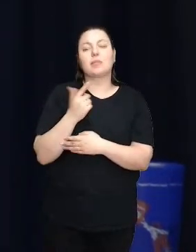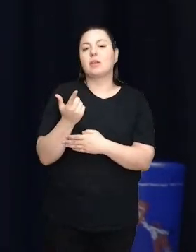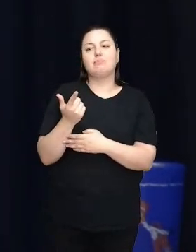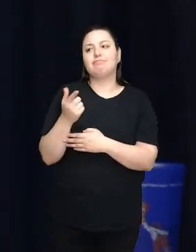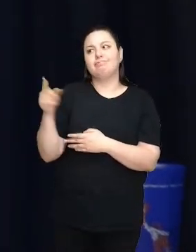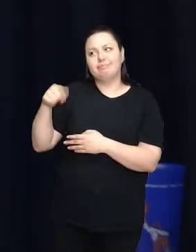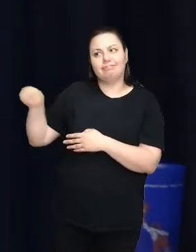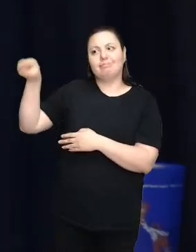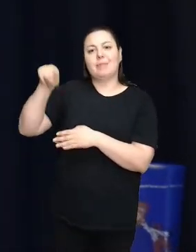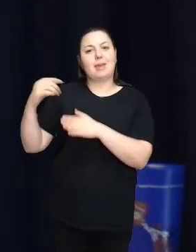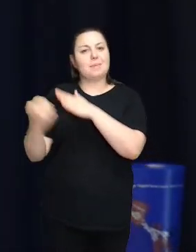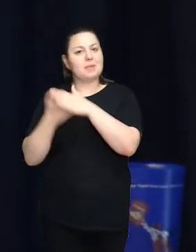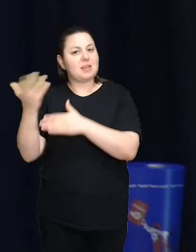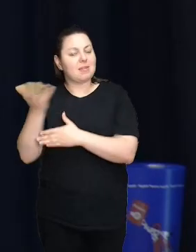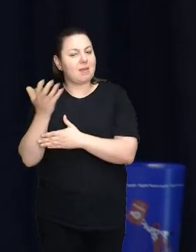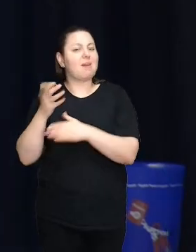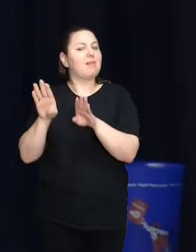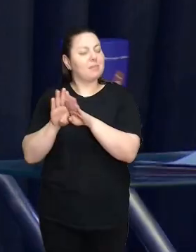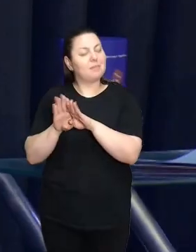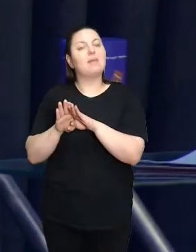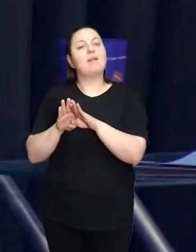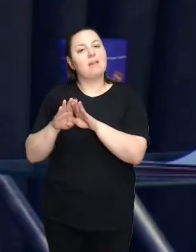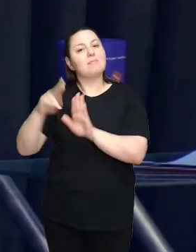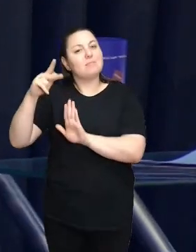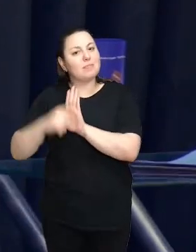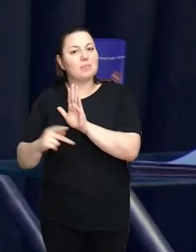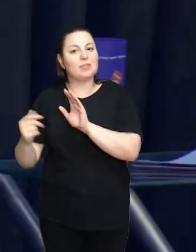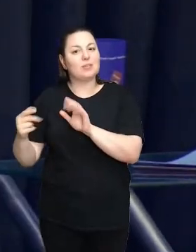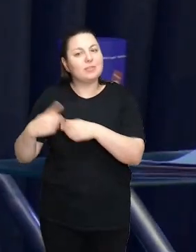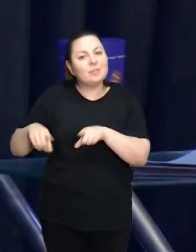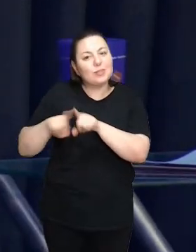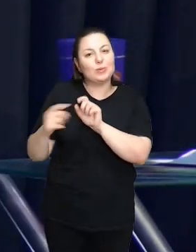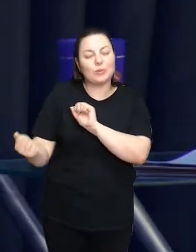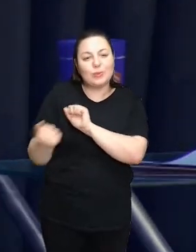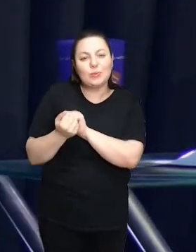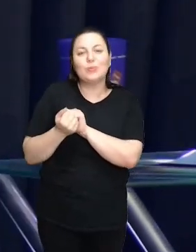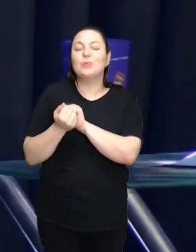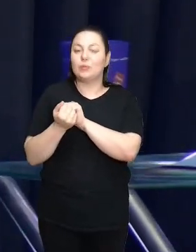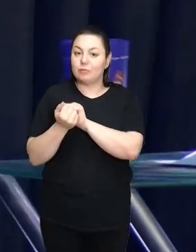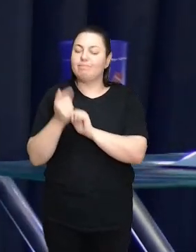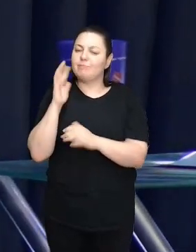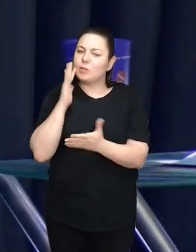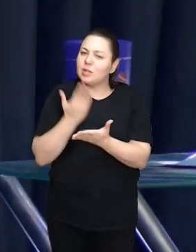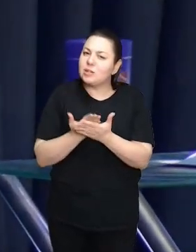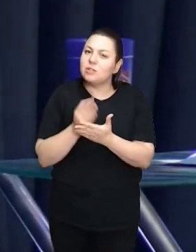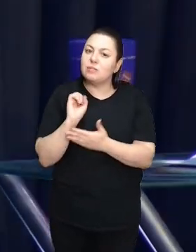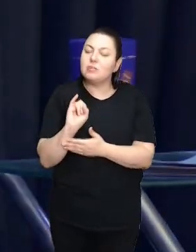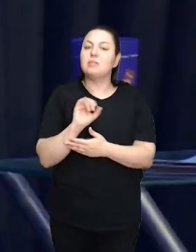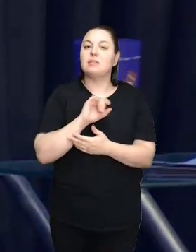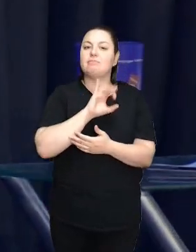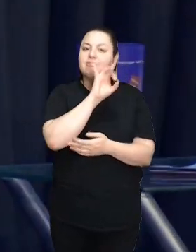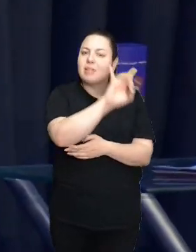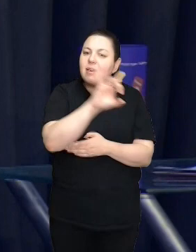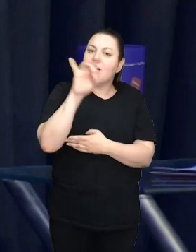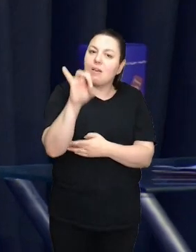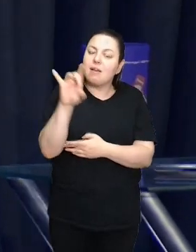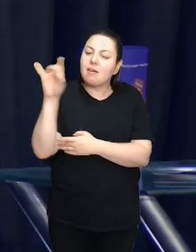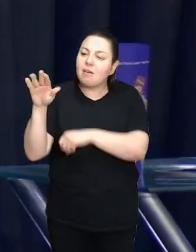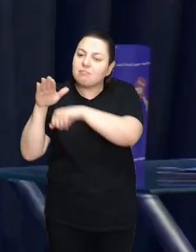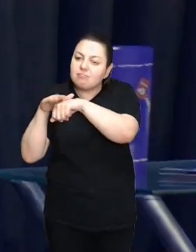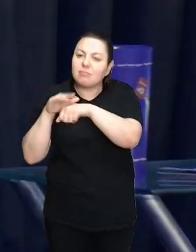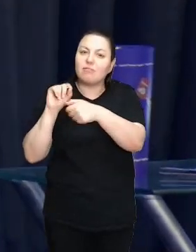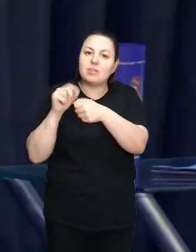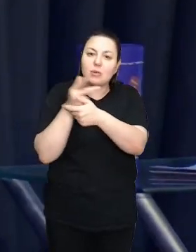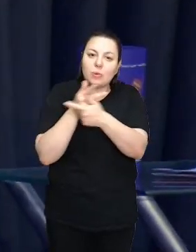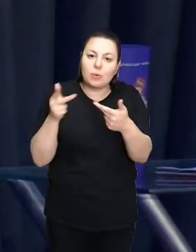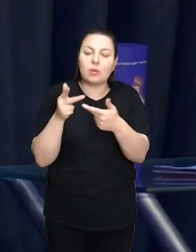querer abraçar a causa dos 50 a mais, né? E acredito que se cada um fizer a sua parte, quando vocês, né, os jovens que